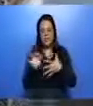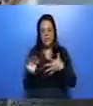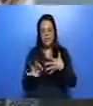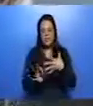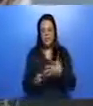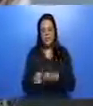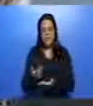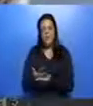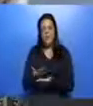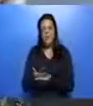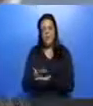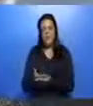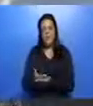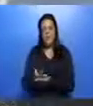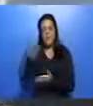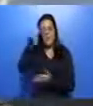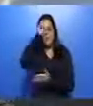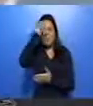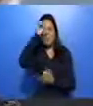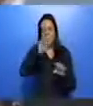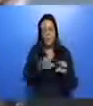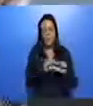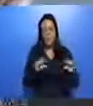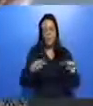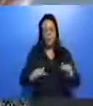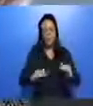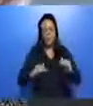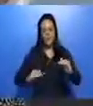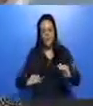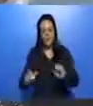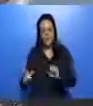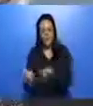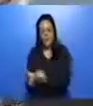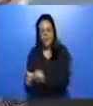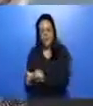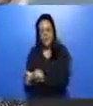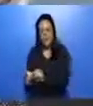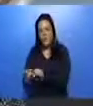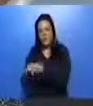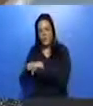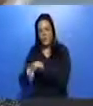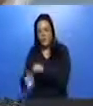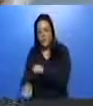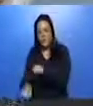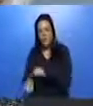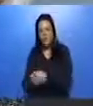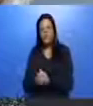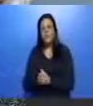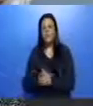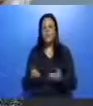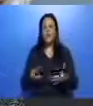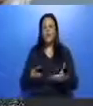subordinada substantiva subjetiva e hoje nós vamos ver as outras 5.